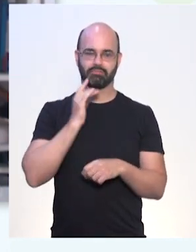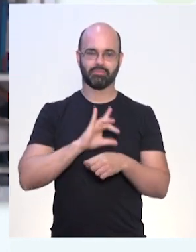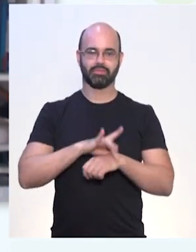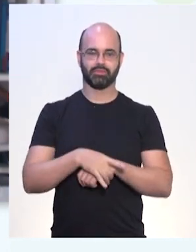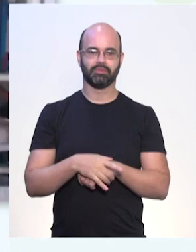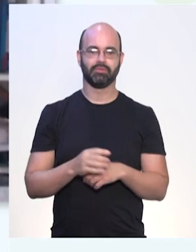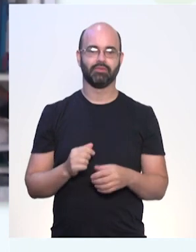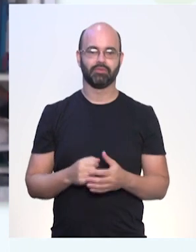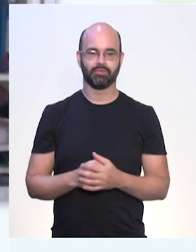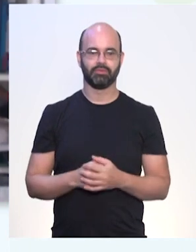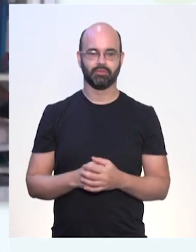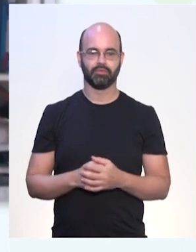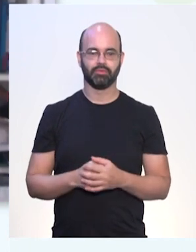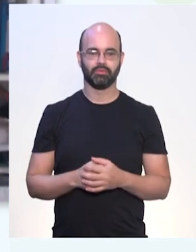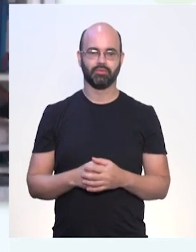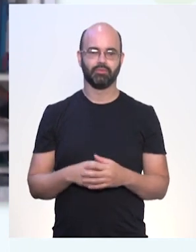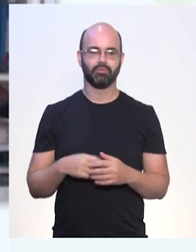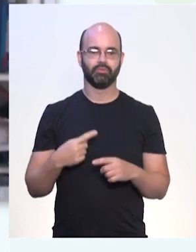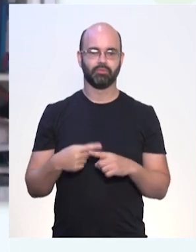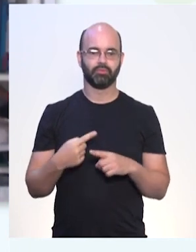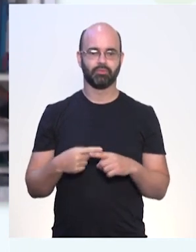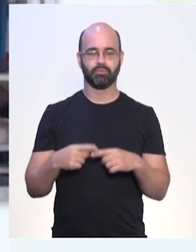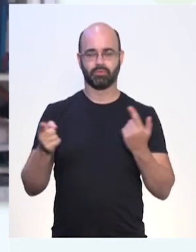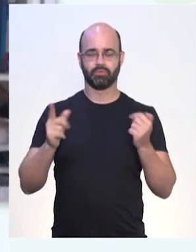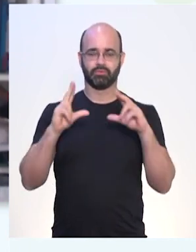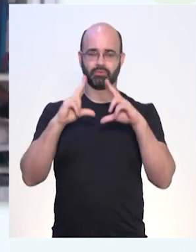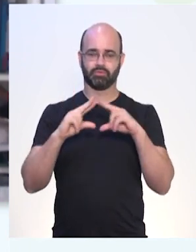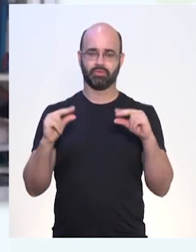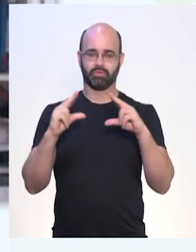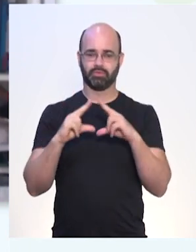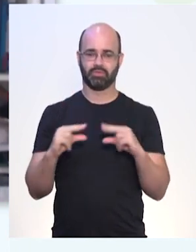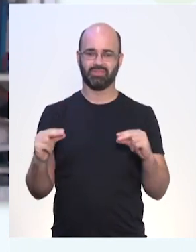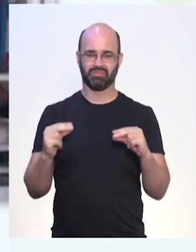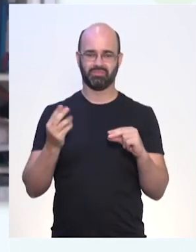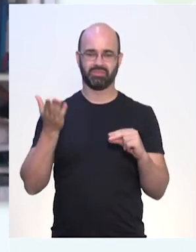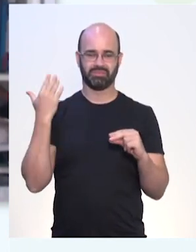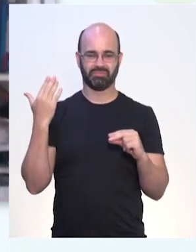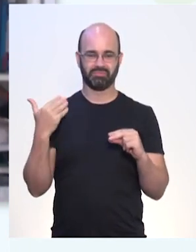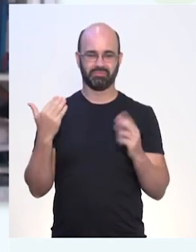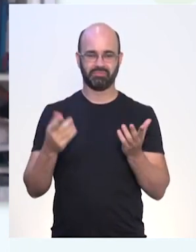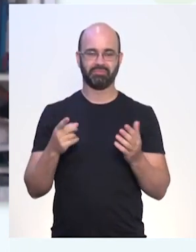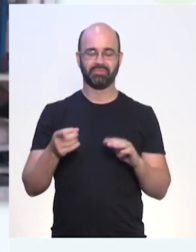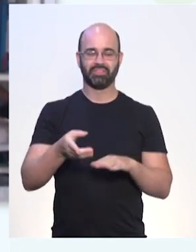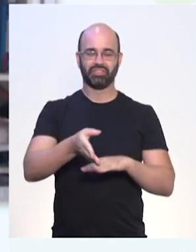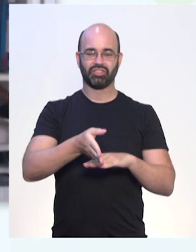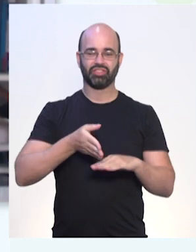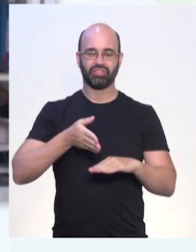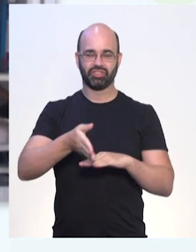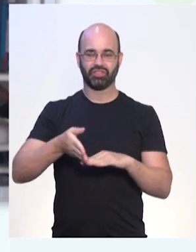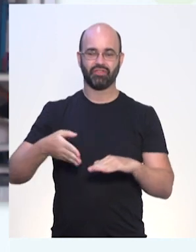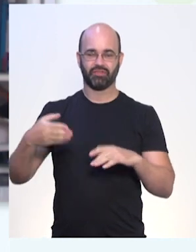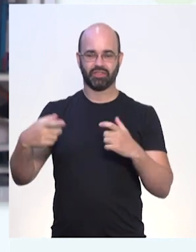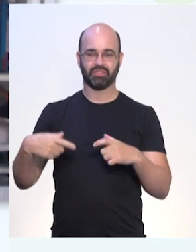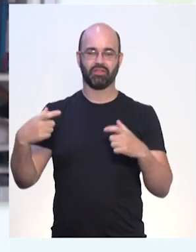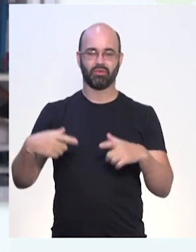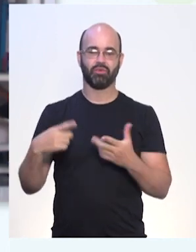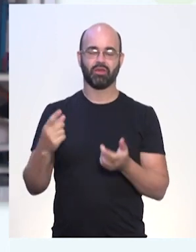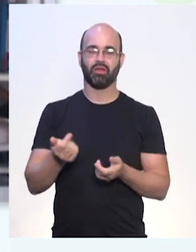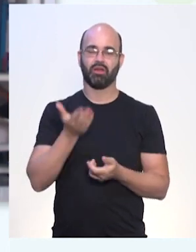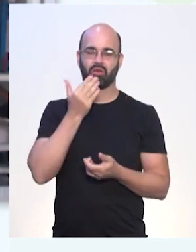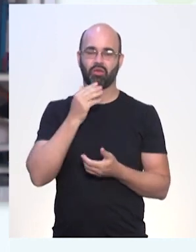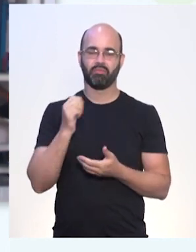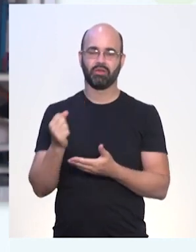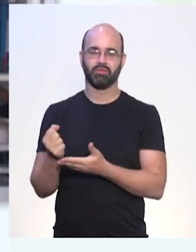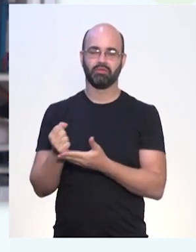a ti valorização da Ira O olíbano estava com uma escassez de Divisa para importar alimentos esse